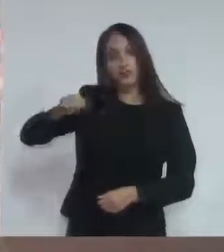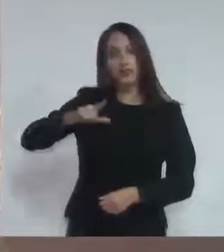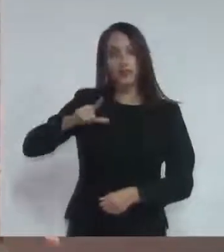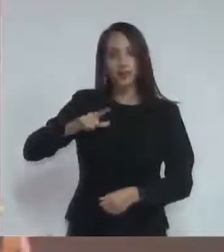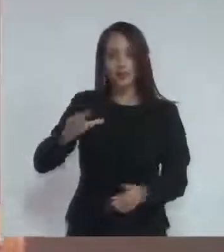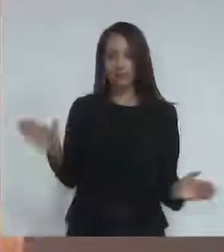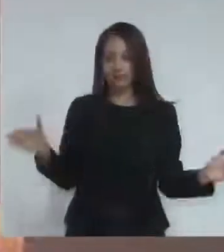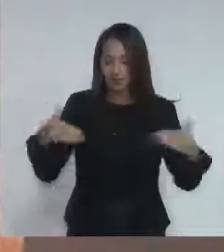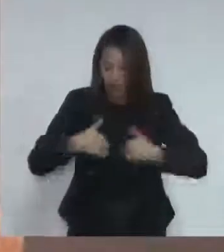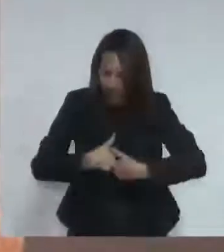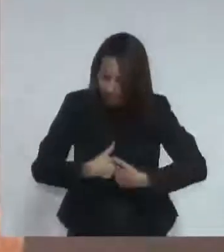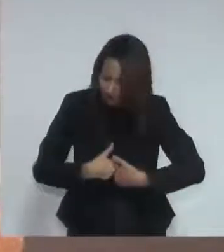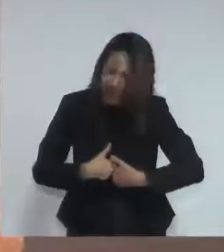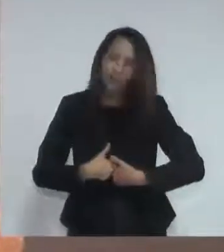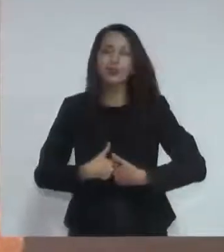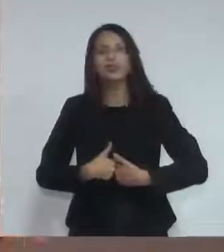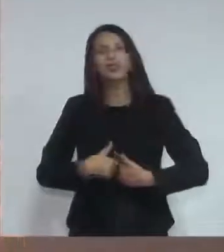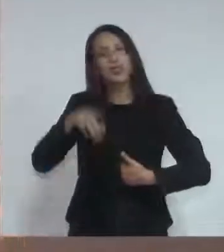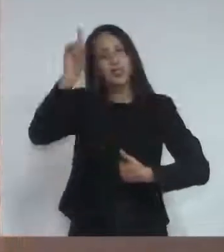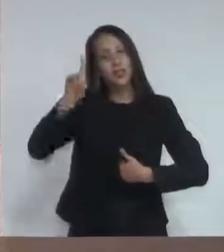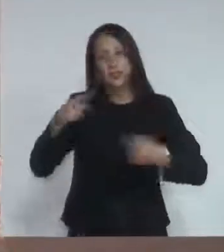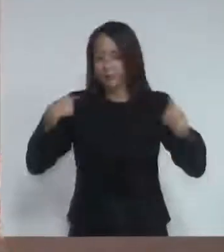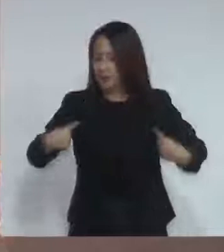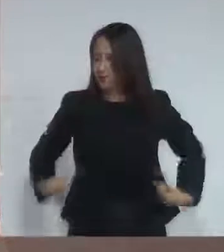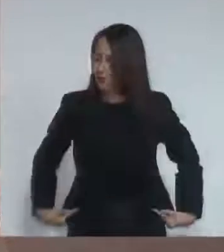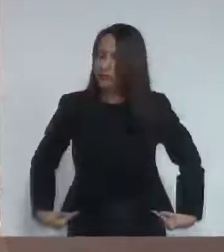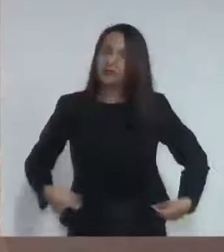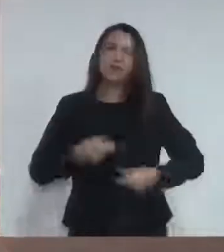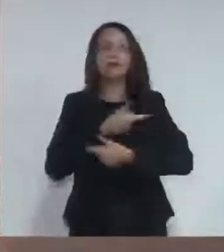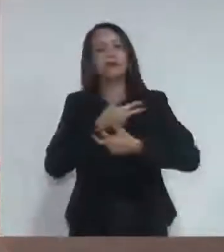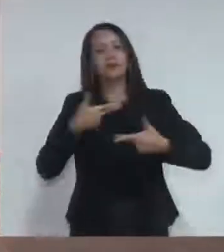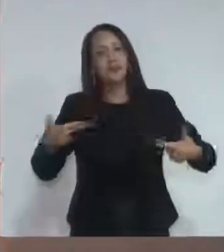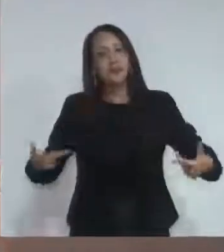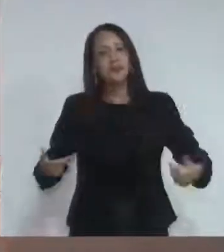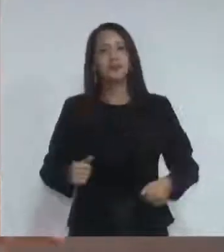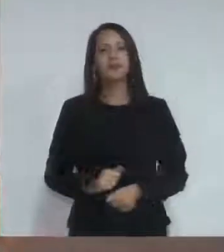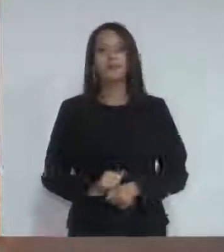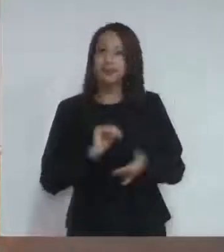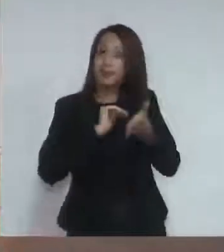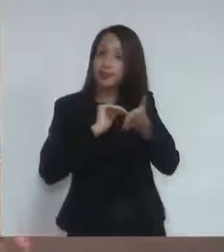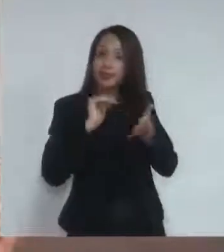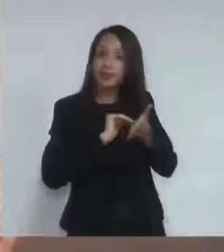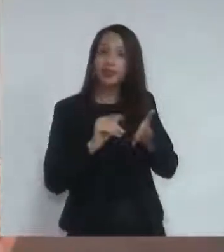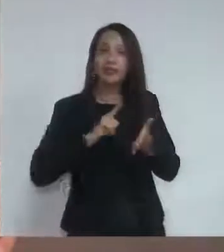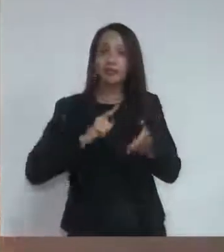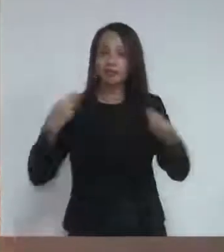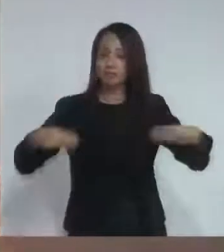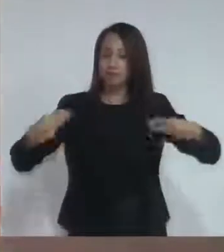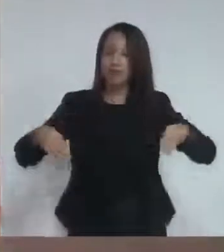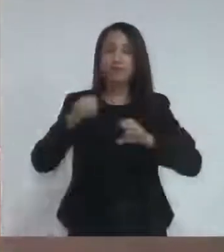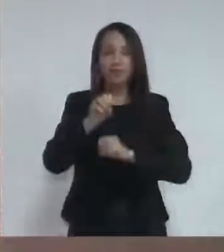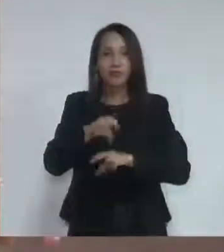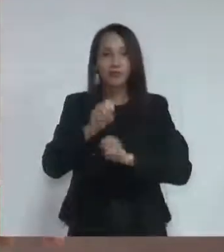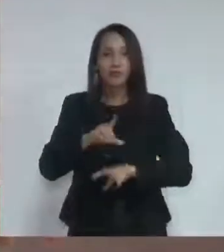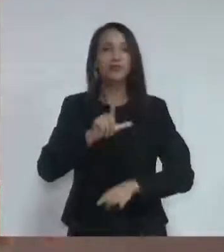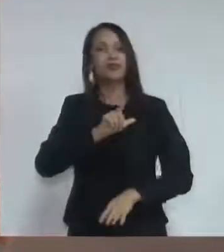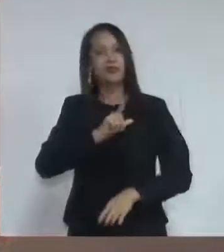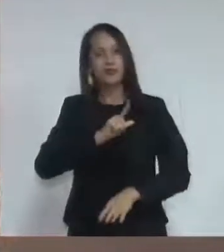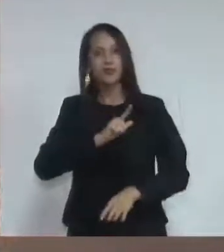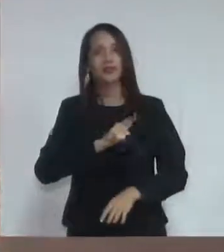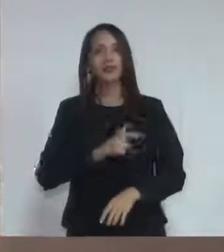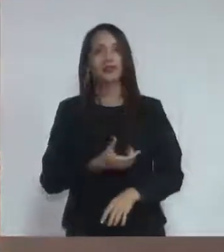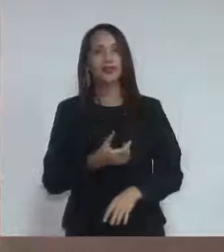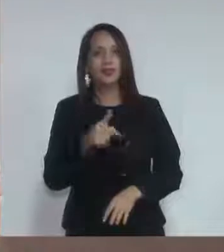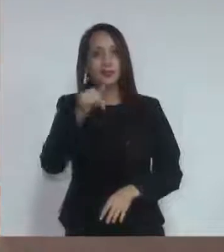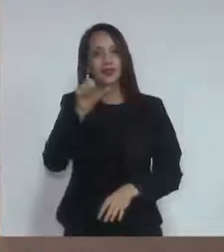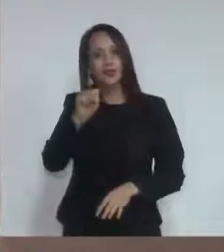ou falta de habilidades. Segundo o Ministério da Educação, 78% dos estudantes com deficiência estão matriculados na rede